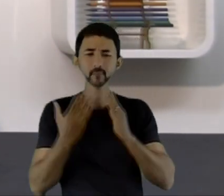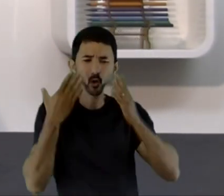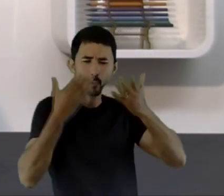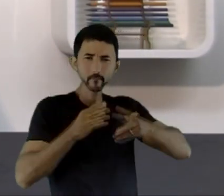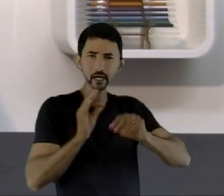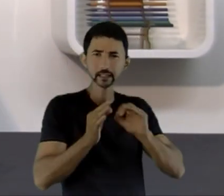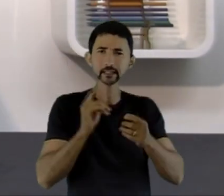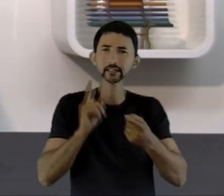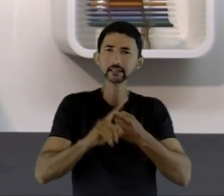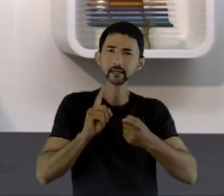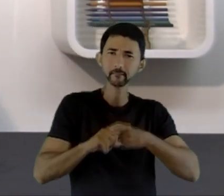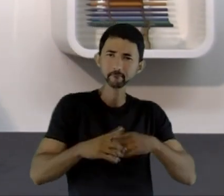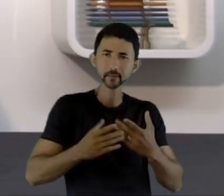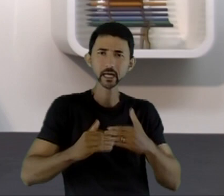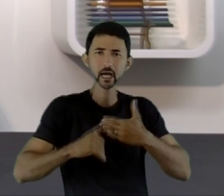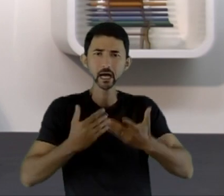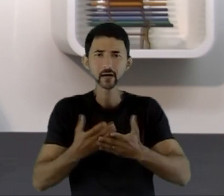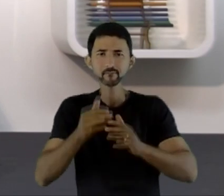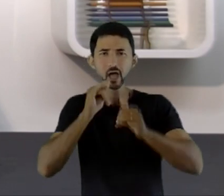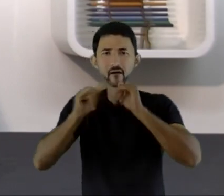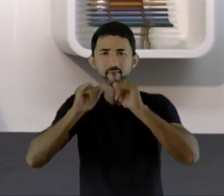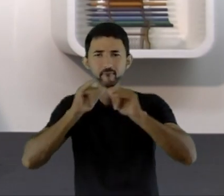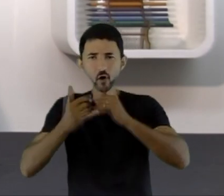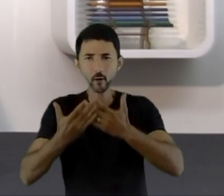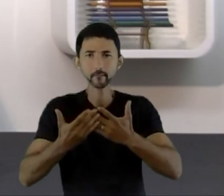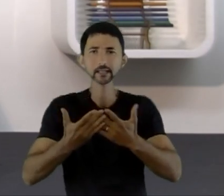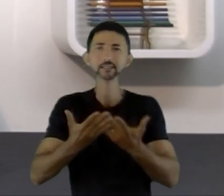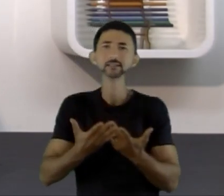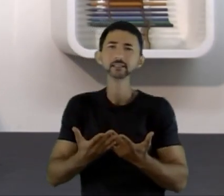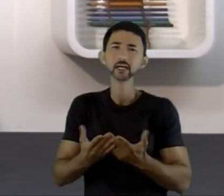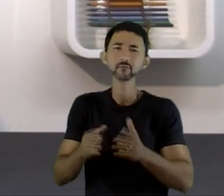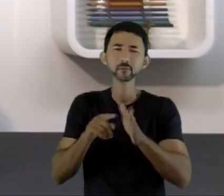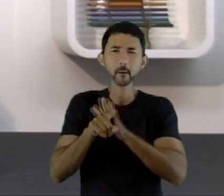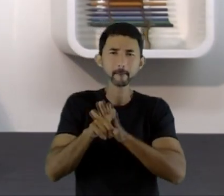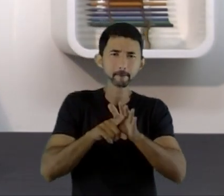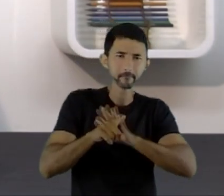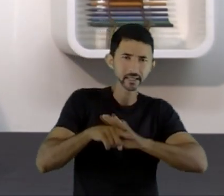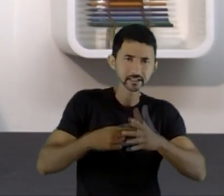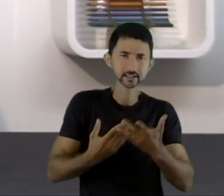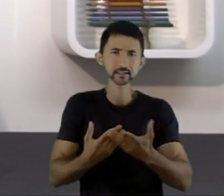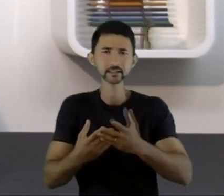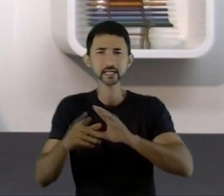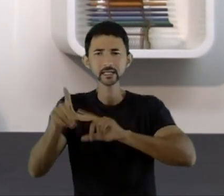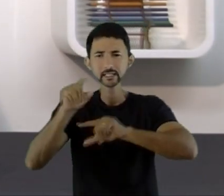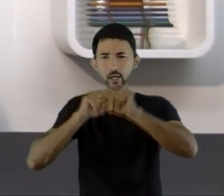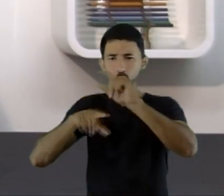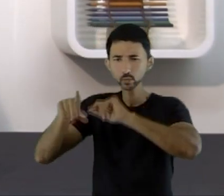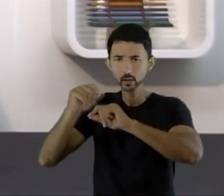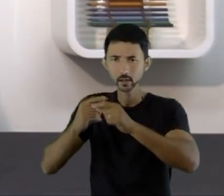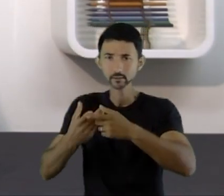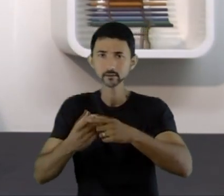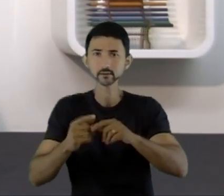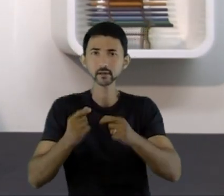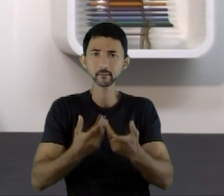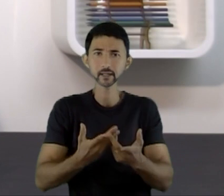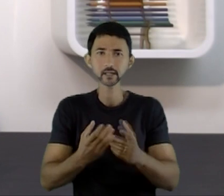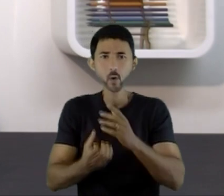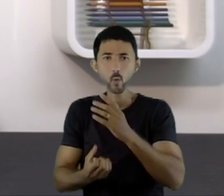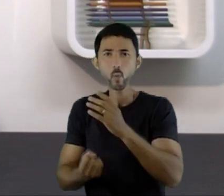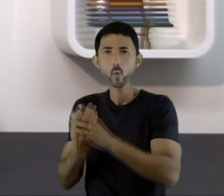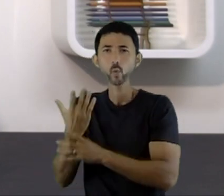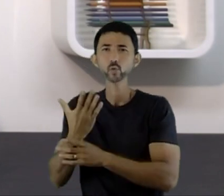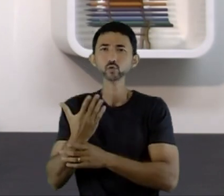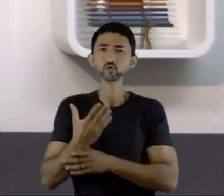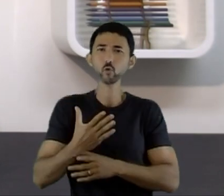remetam, aliás, a essas informações que eu pesquisei, que eu selecionei, para que eu